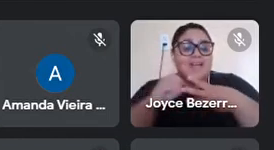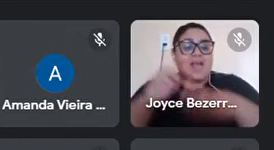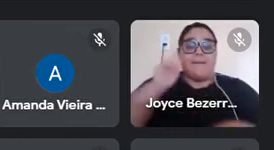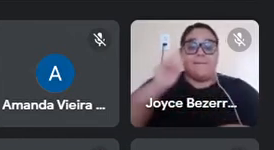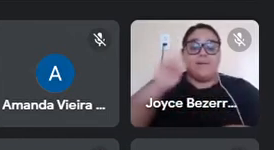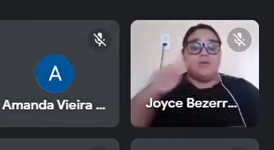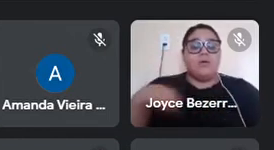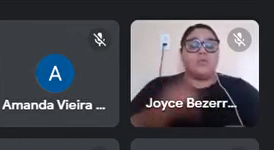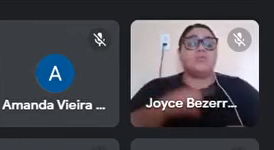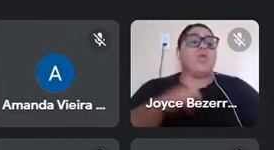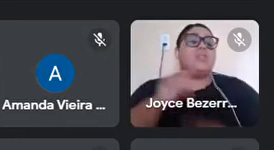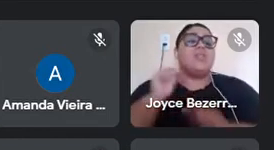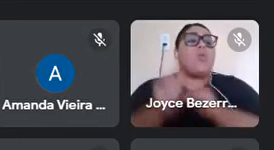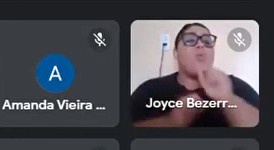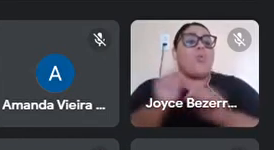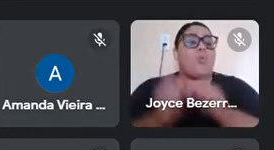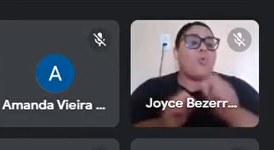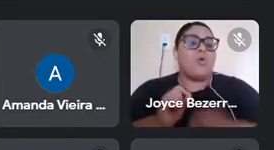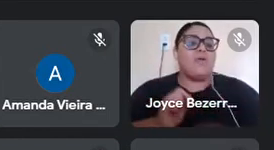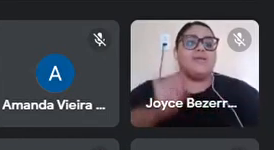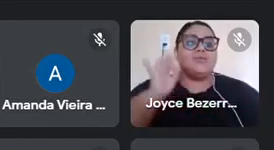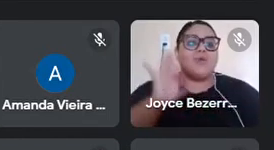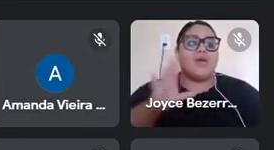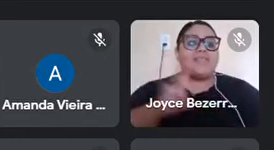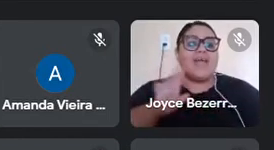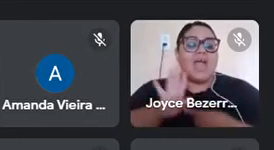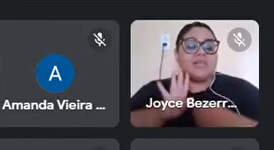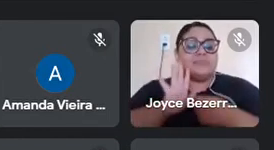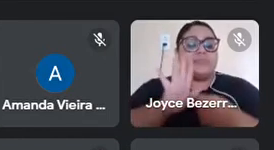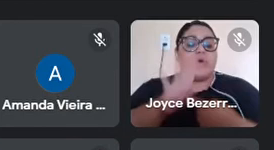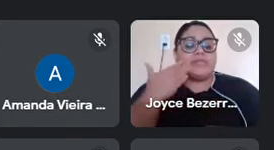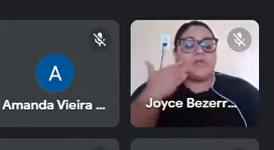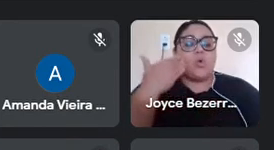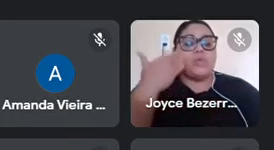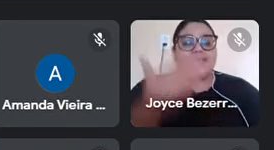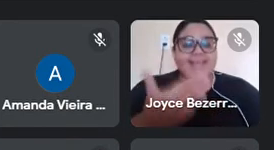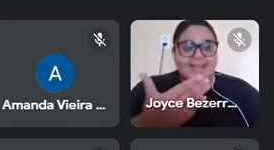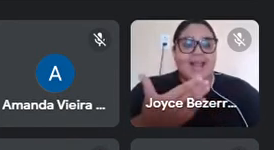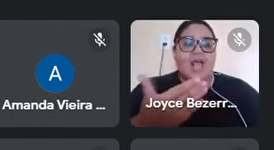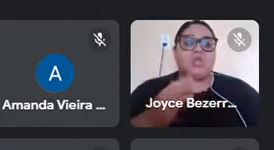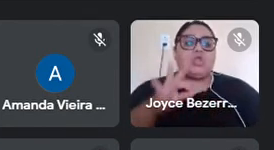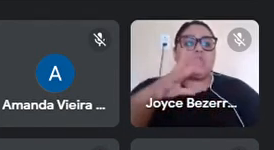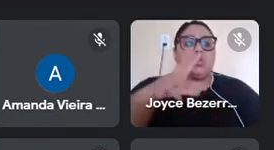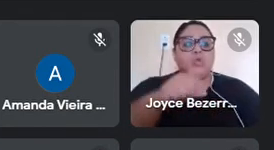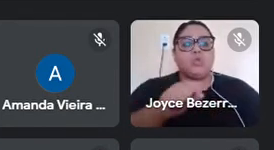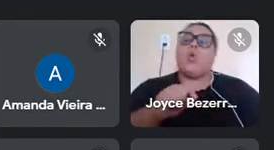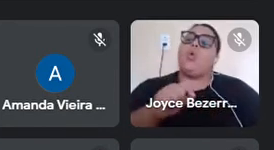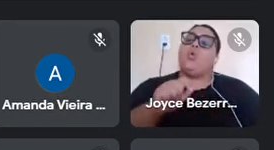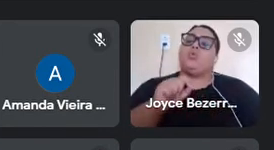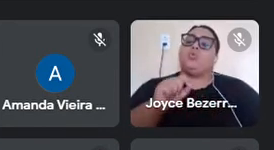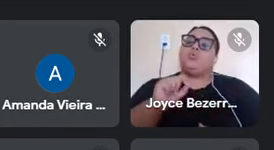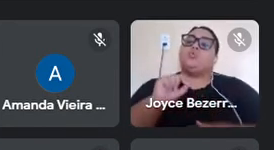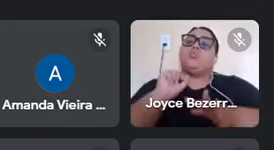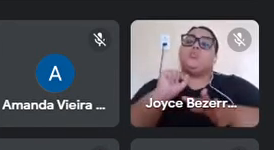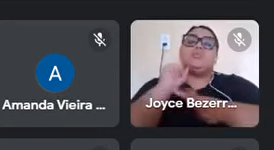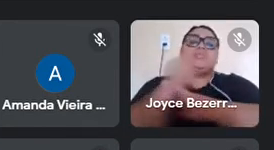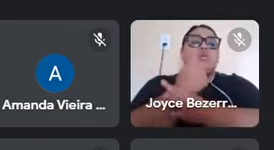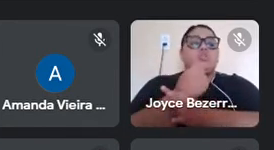aí só a exposição direta aos anticorpos na sua forma já pronta, né? Na sua forma